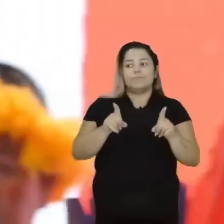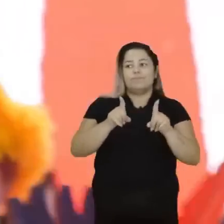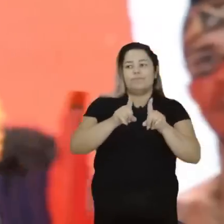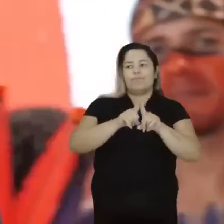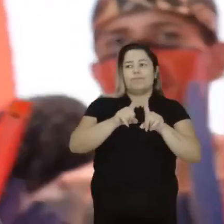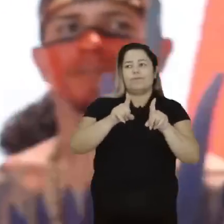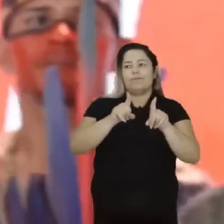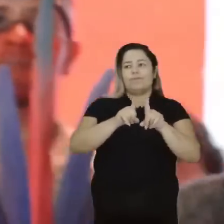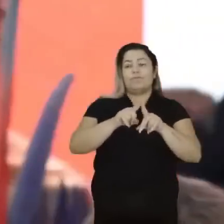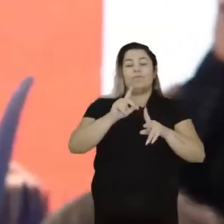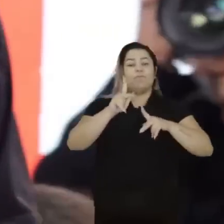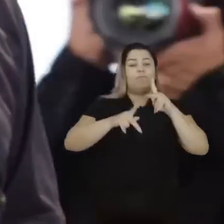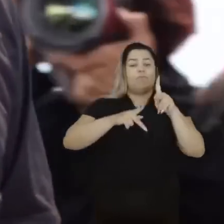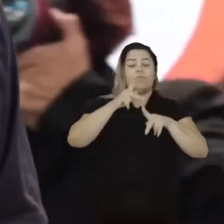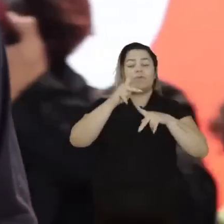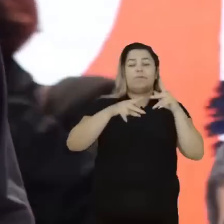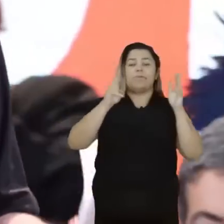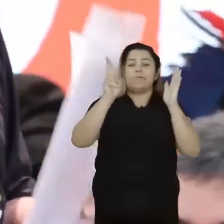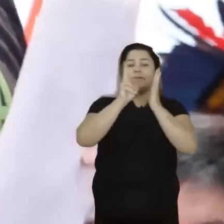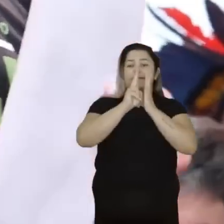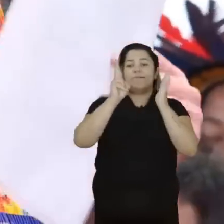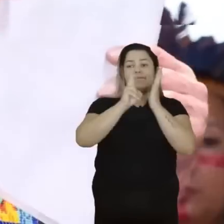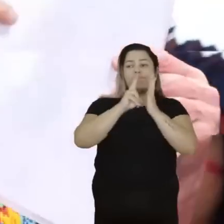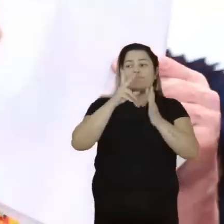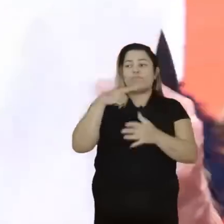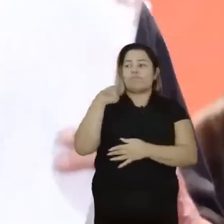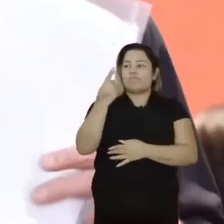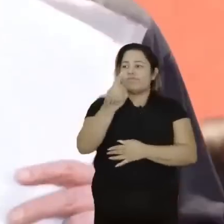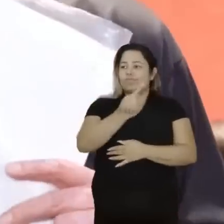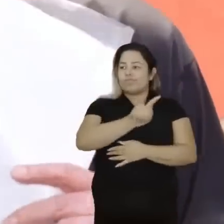representação dos povos indígenas do nosso país,